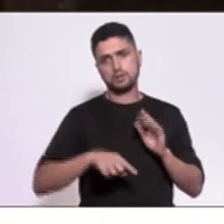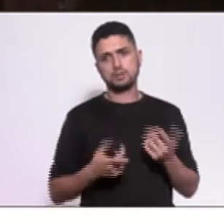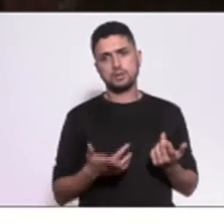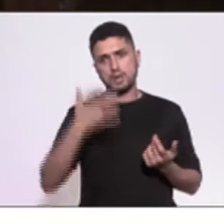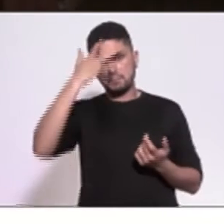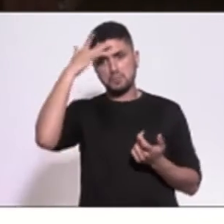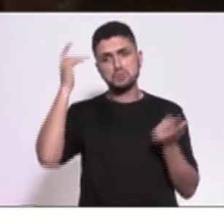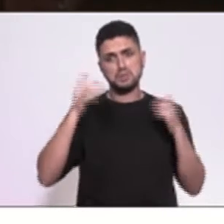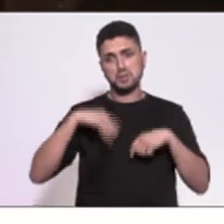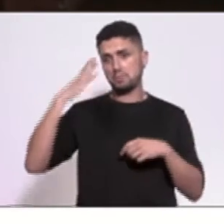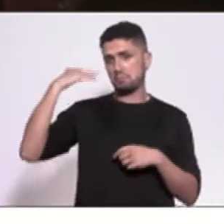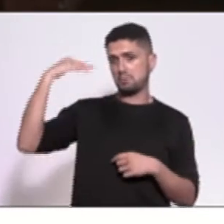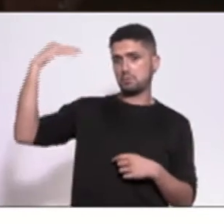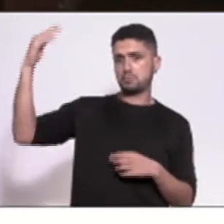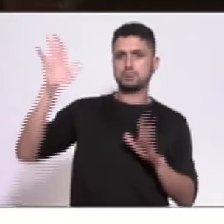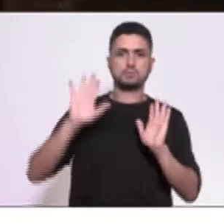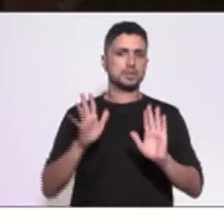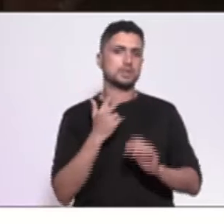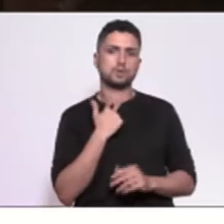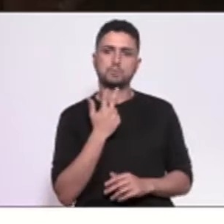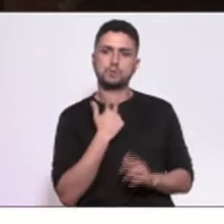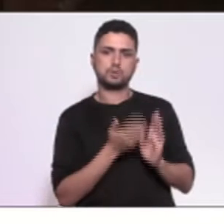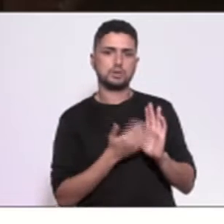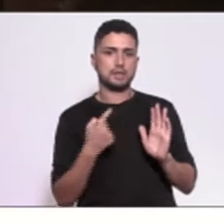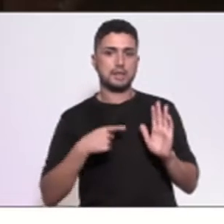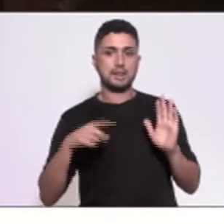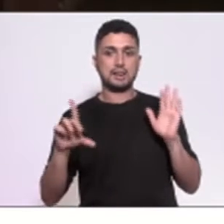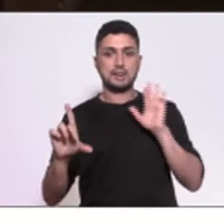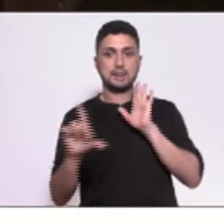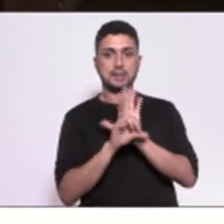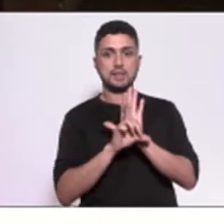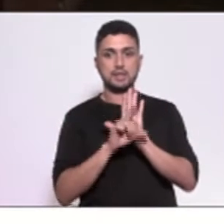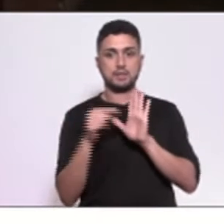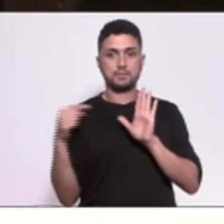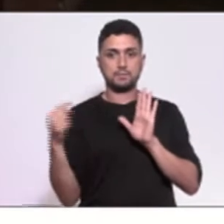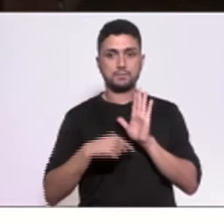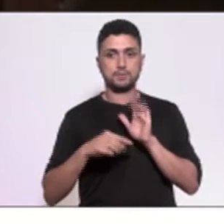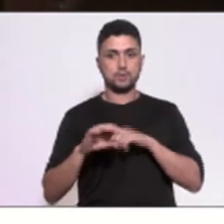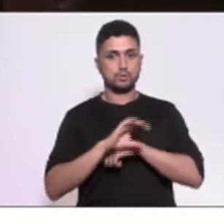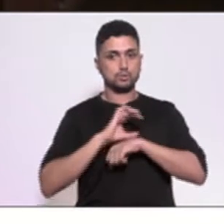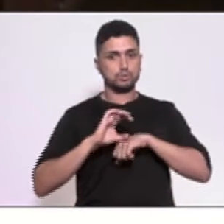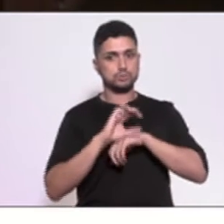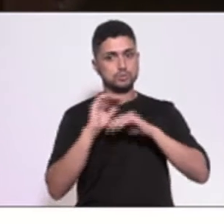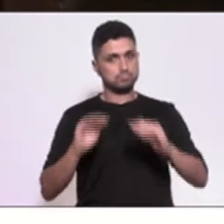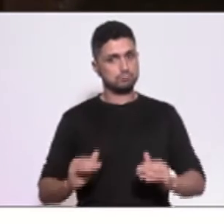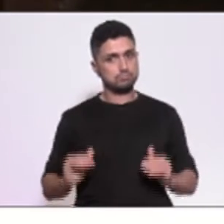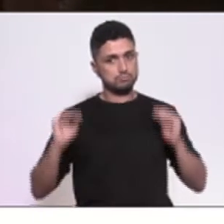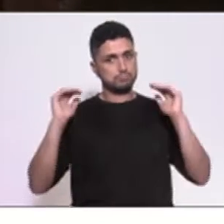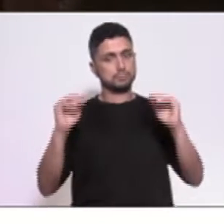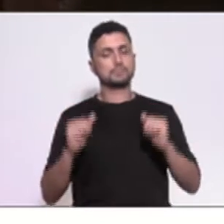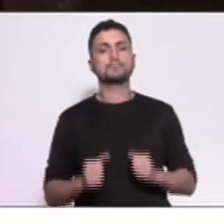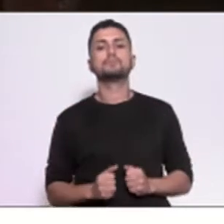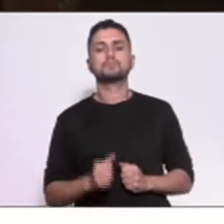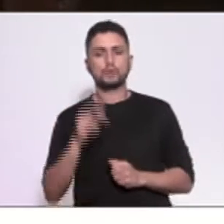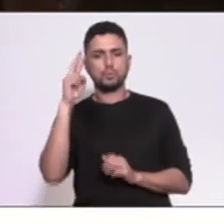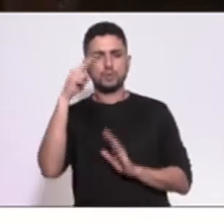grupo seja? Não, é a nossa lei, é a Constituição Federal. Vamos ver sobre reuniões em